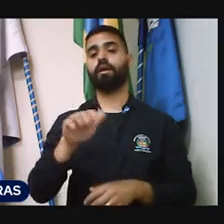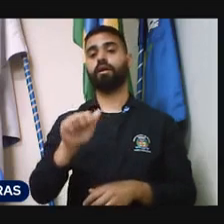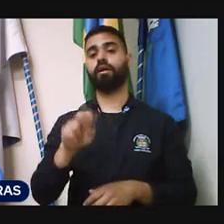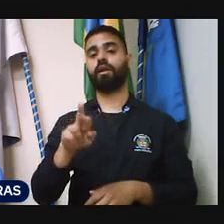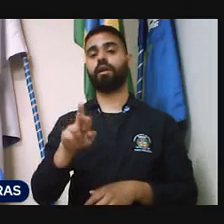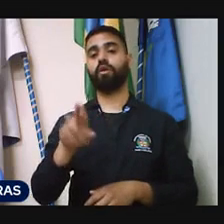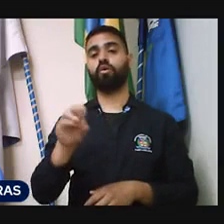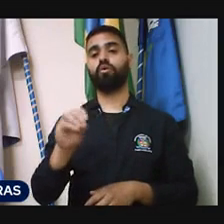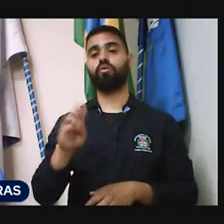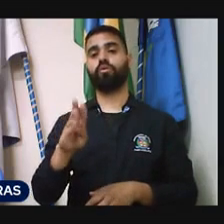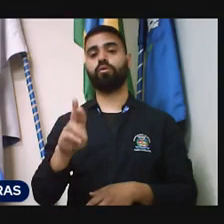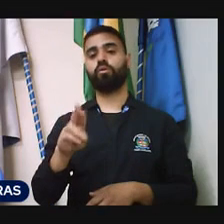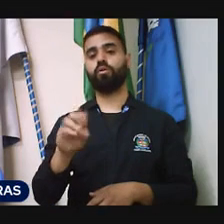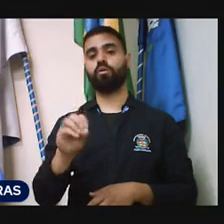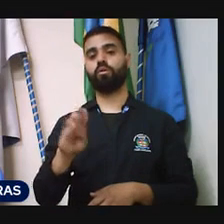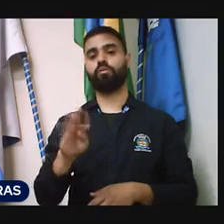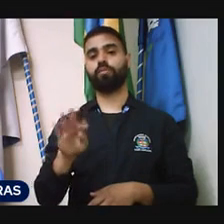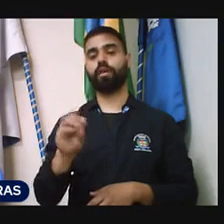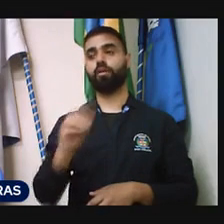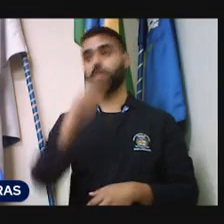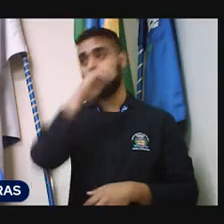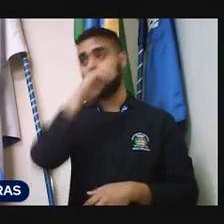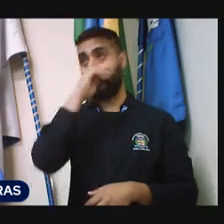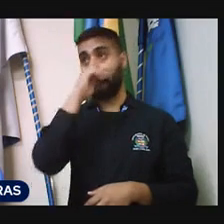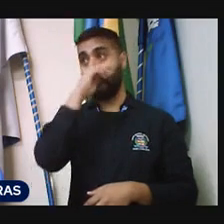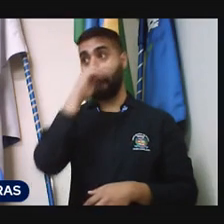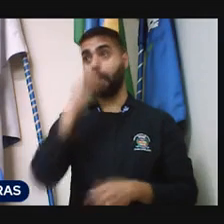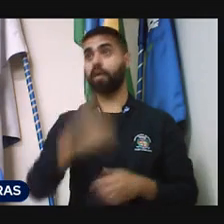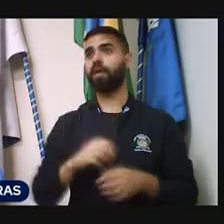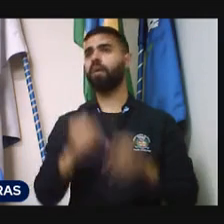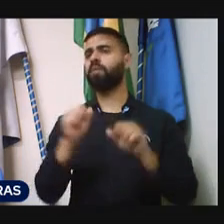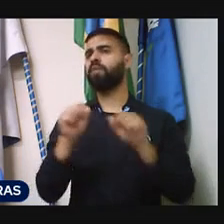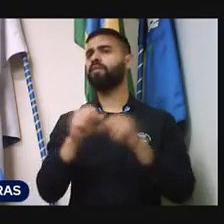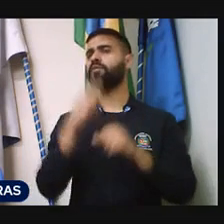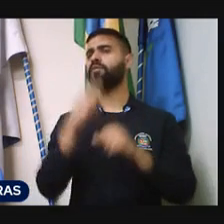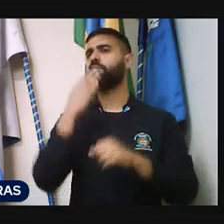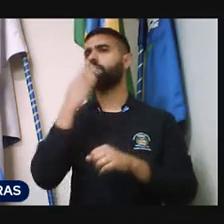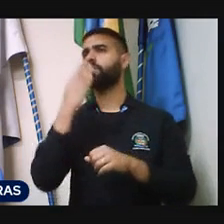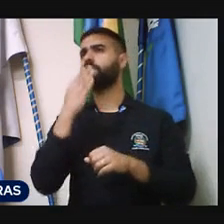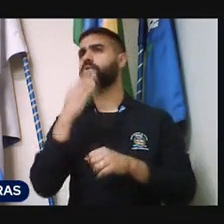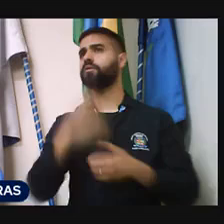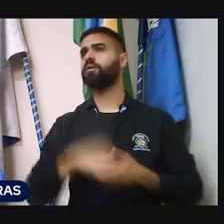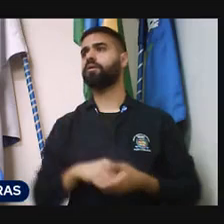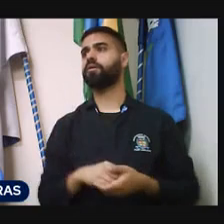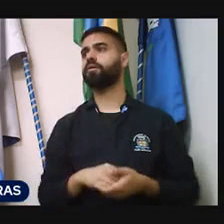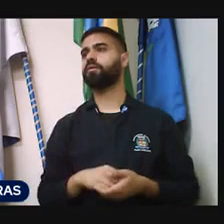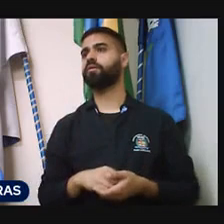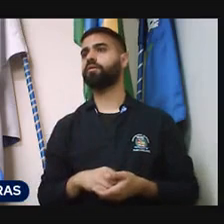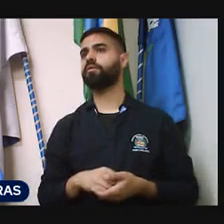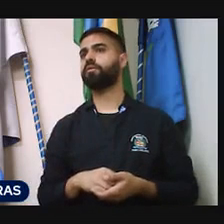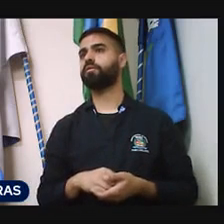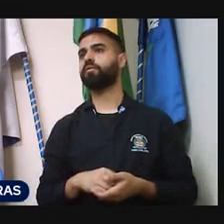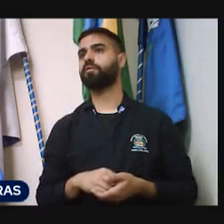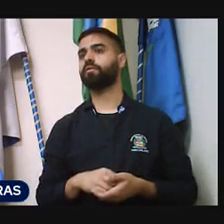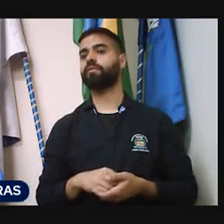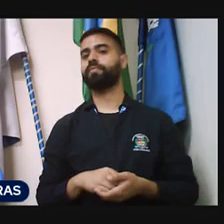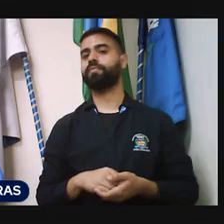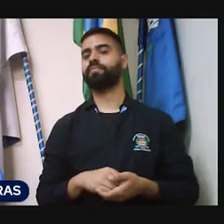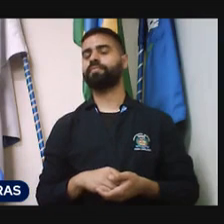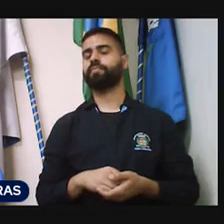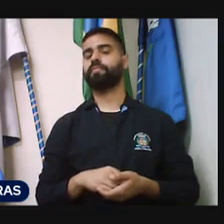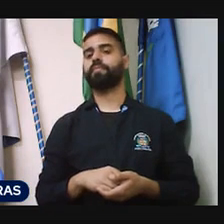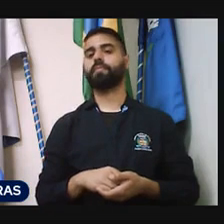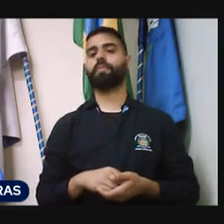Roberto subprefeito de Santa Isabel do Rio Preto solicitando que sejam feitas as seguintes manutenções do